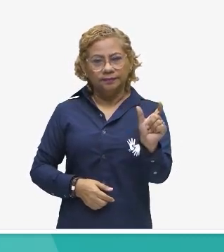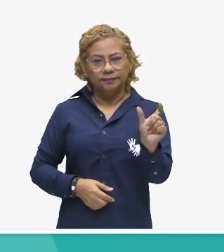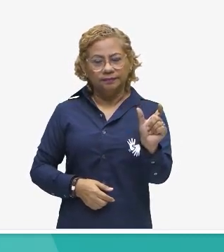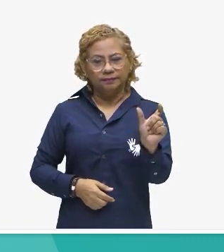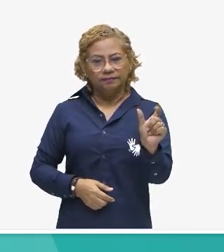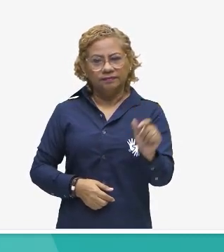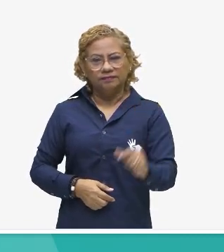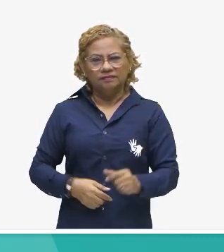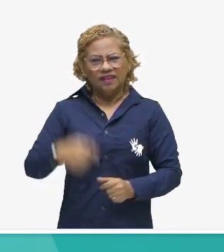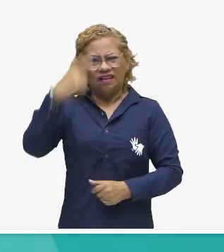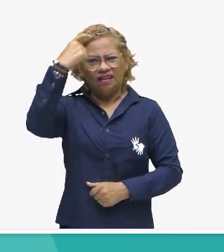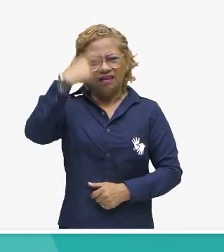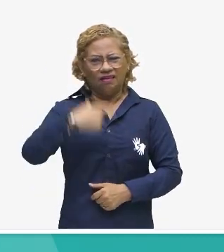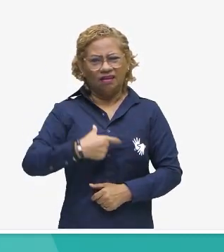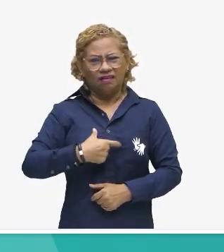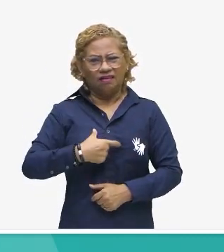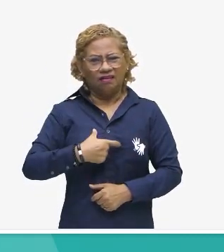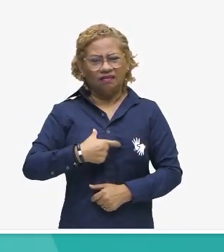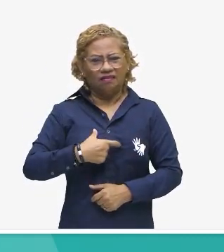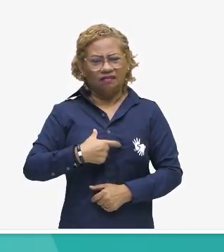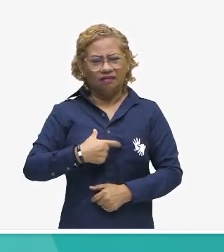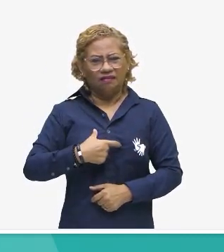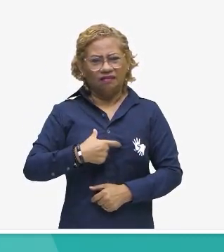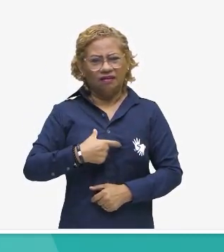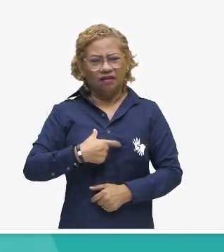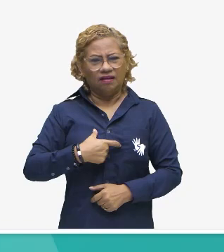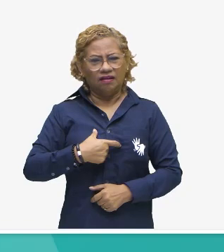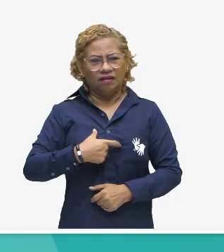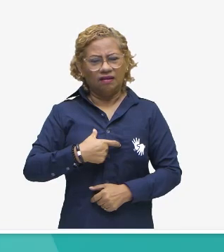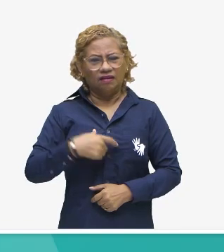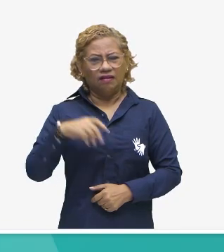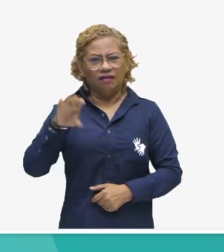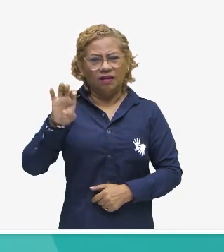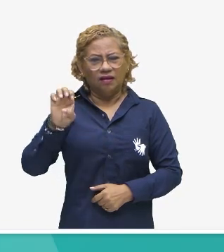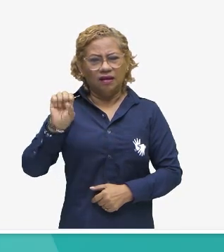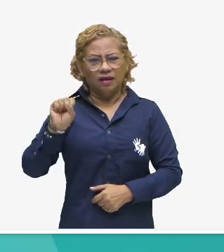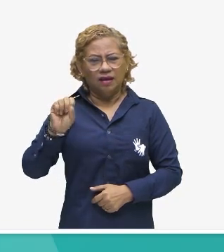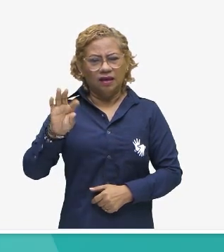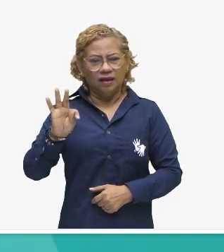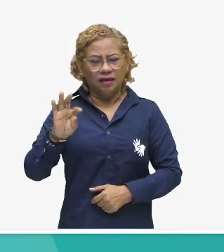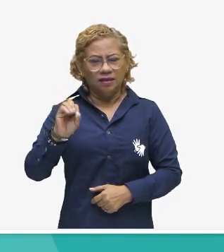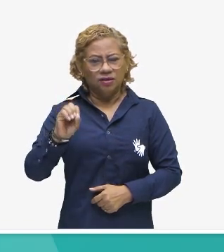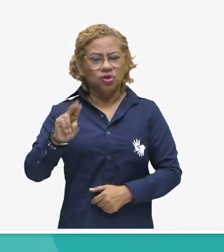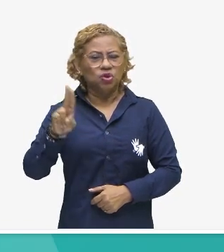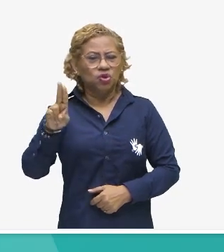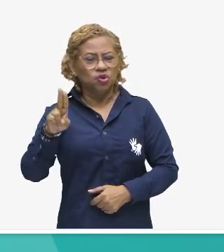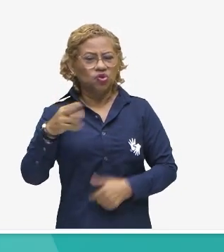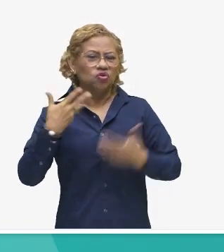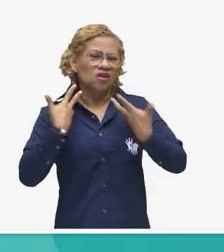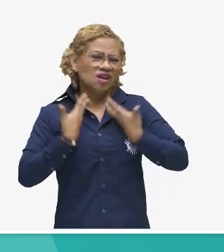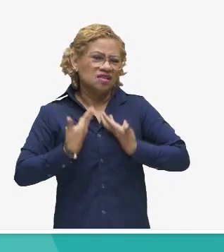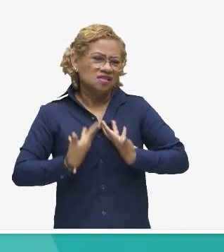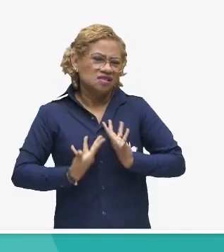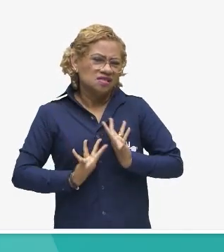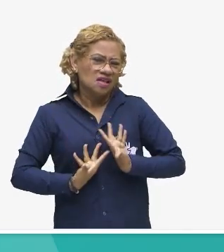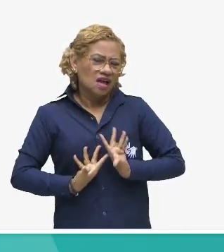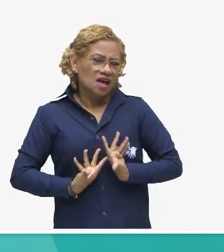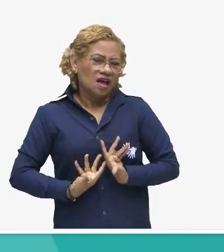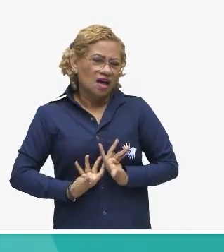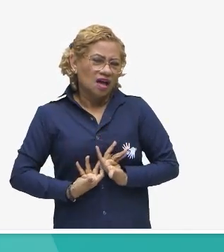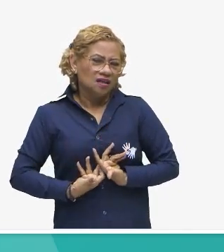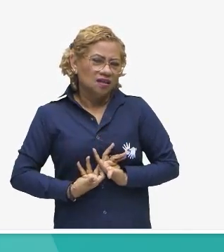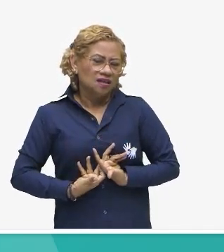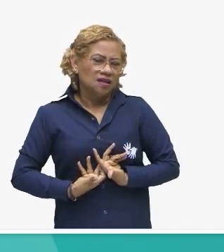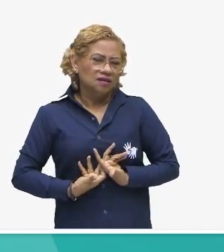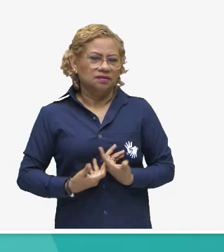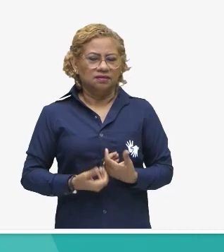Eu estou, é no momento, né? Não eu estava no passado, né? Eu